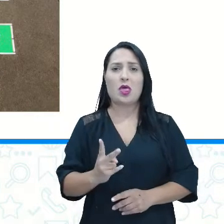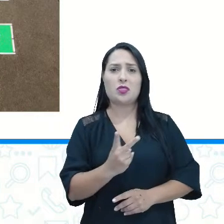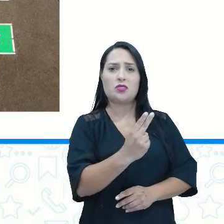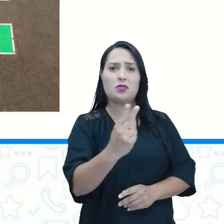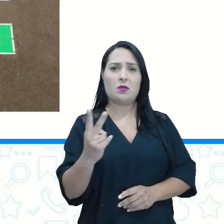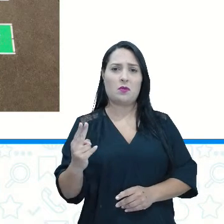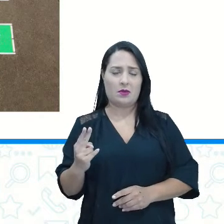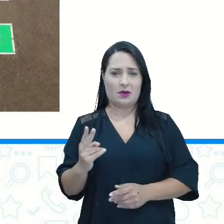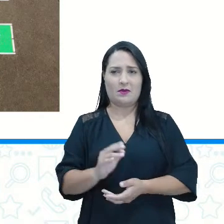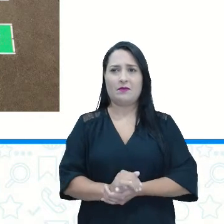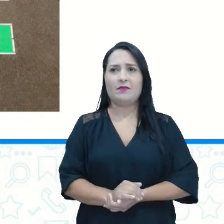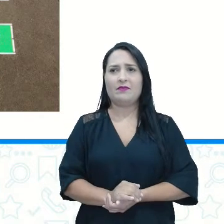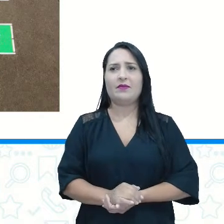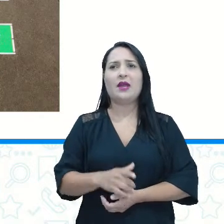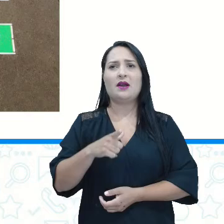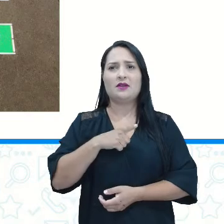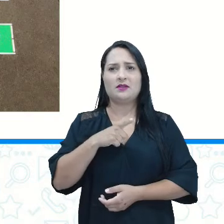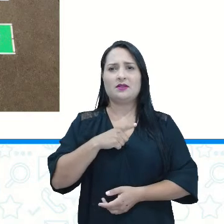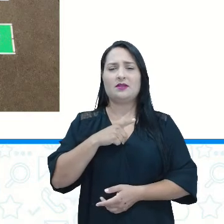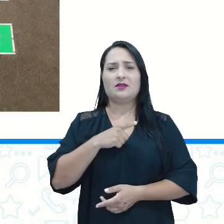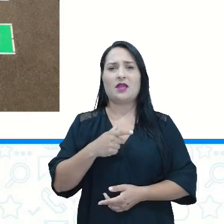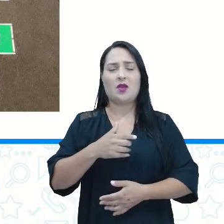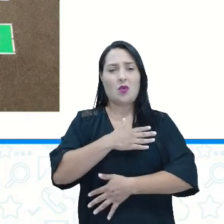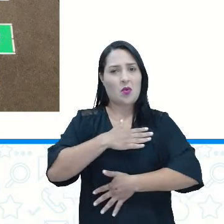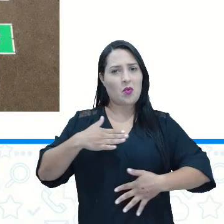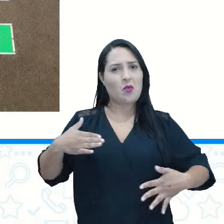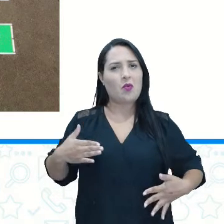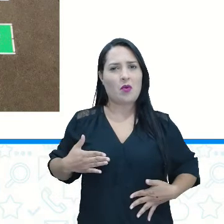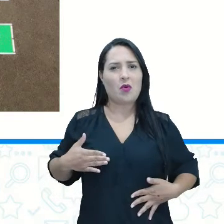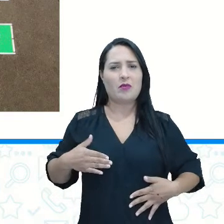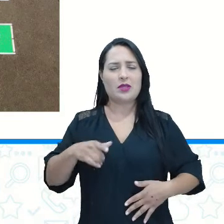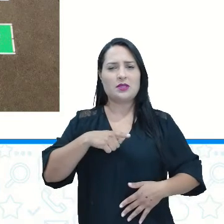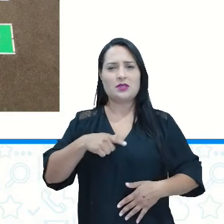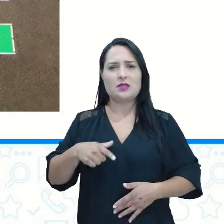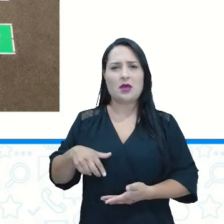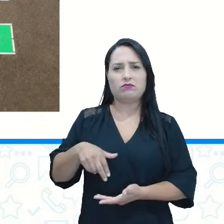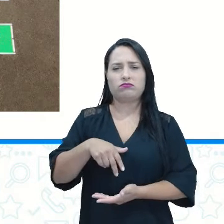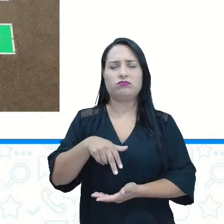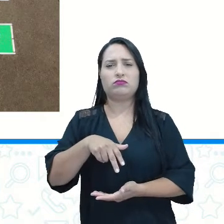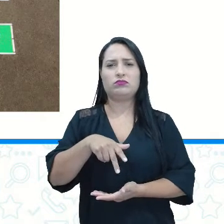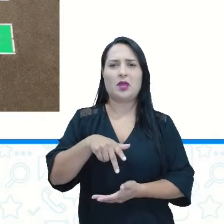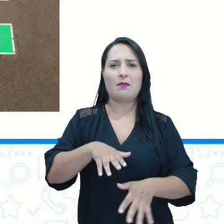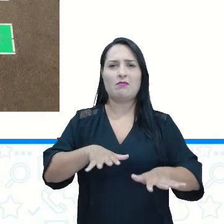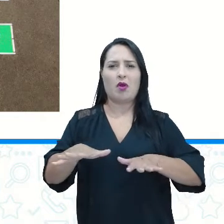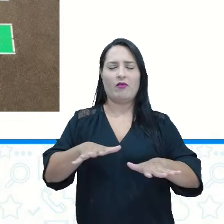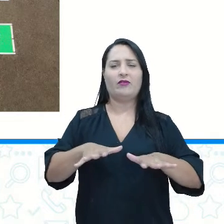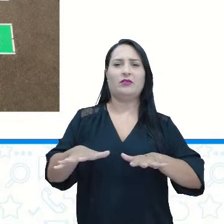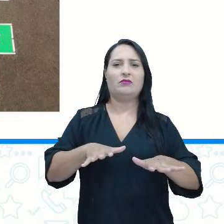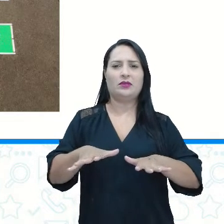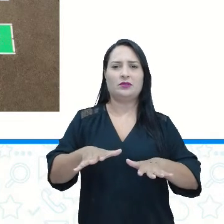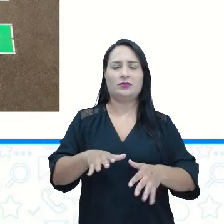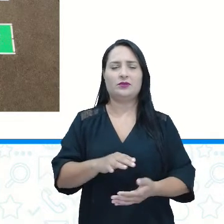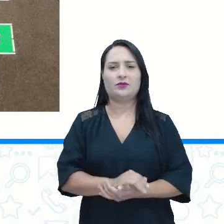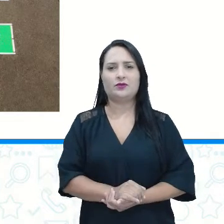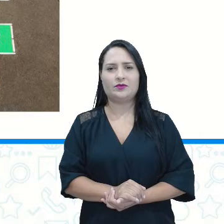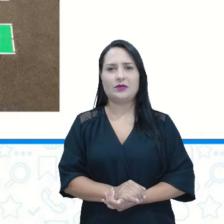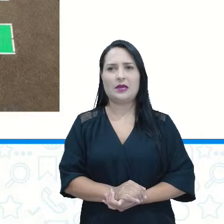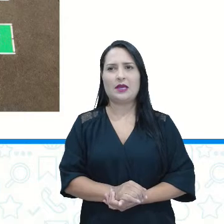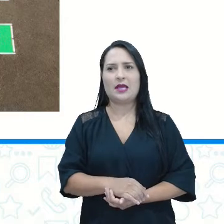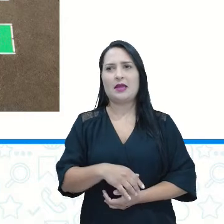também existe uma coordenação motora, um domínio do seu corpo, controle dos seus movimentos, que é